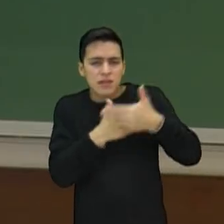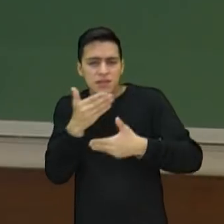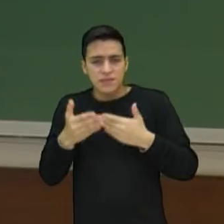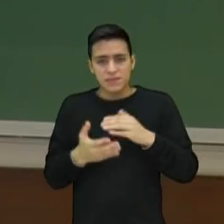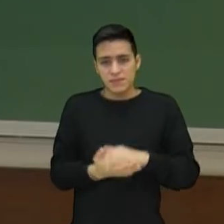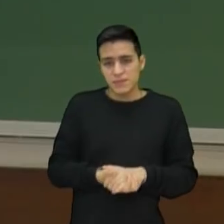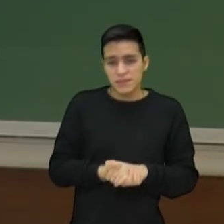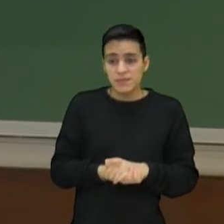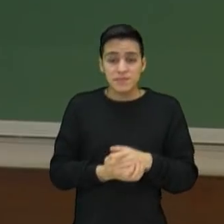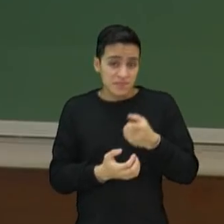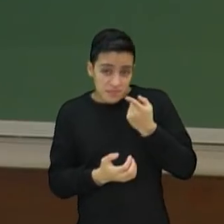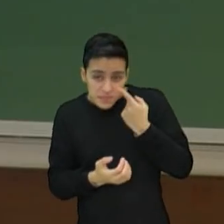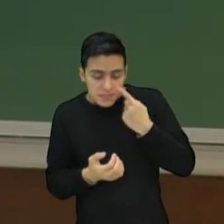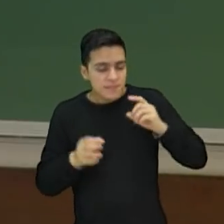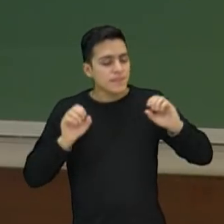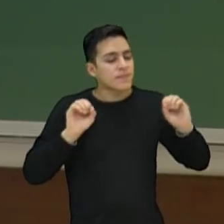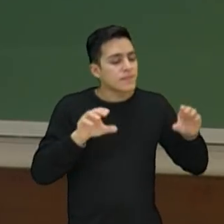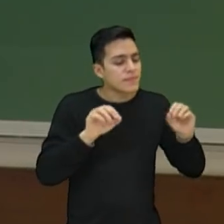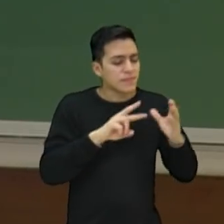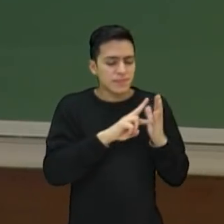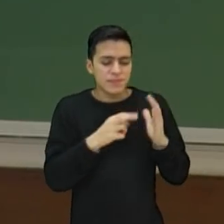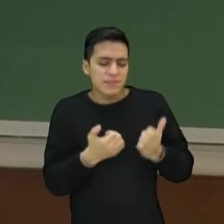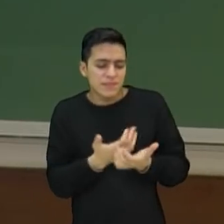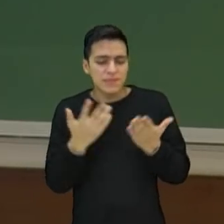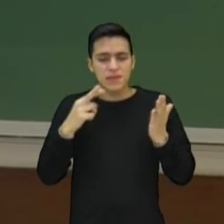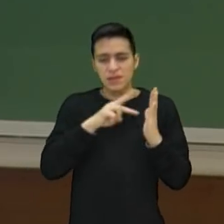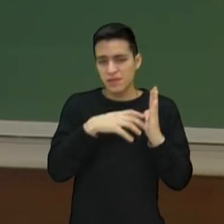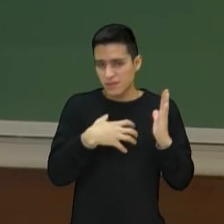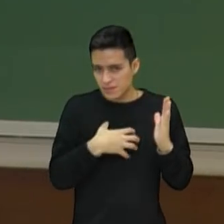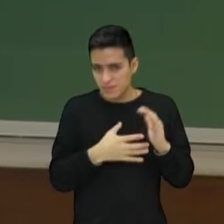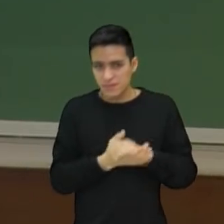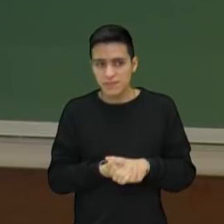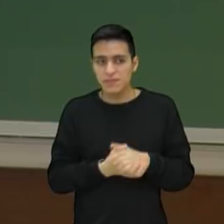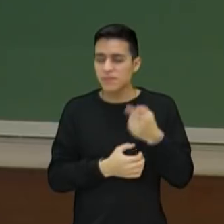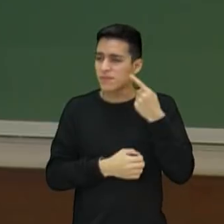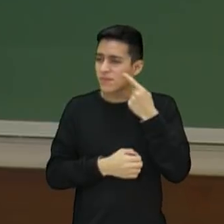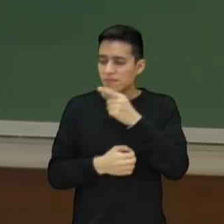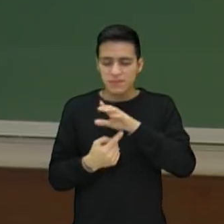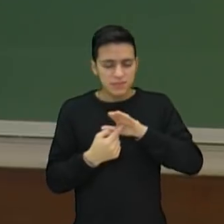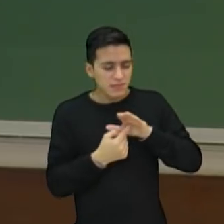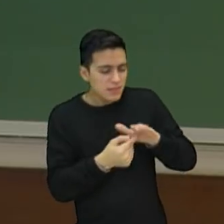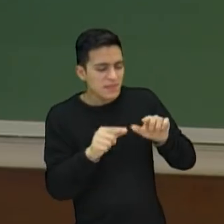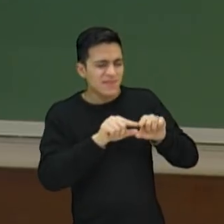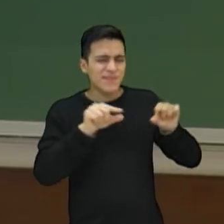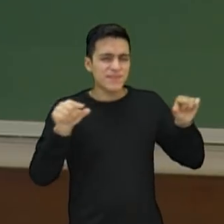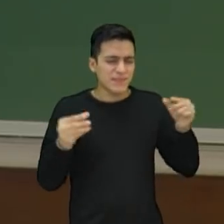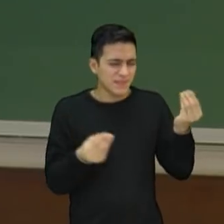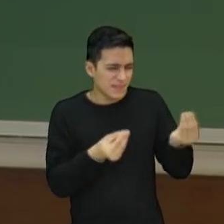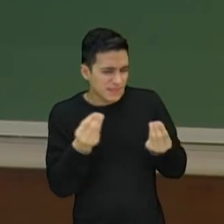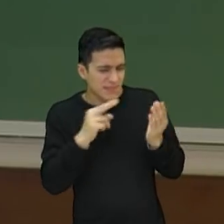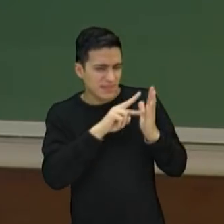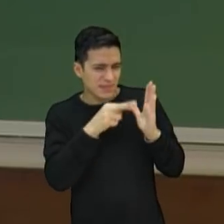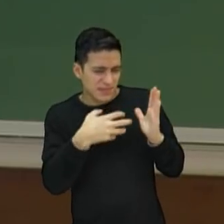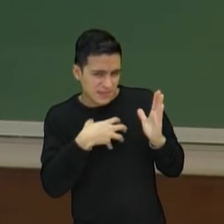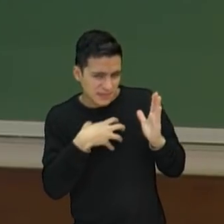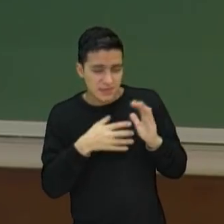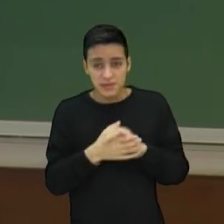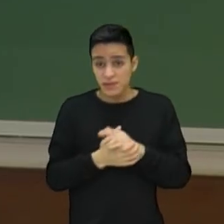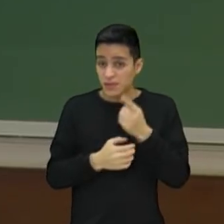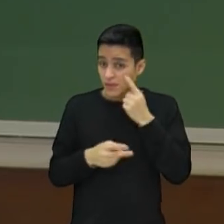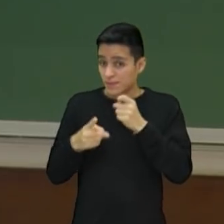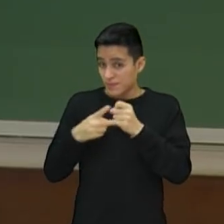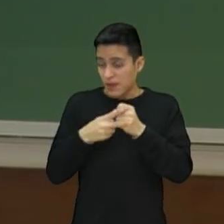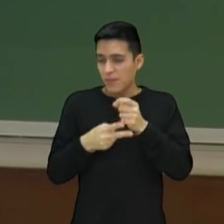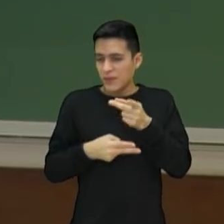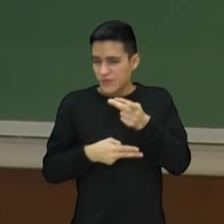só, educar é dar sentido. Aqui ele apresenta a tese, né? Educar é dar sentido. Este verbo, no infinitivo,